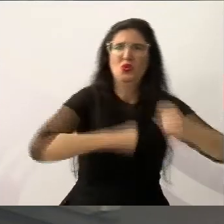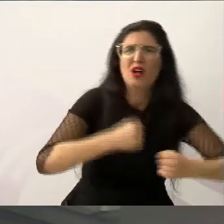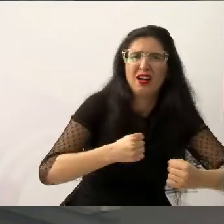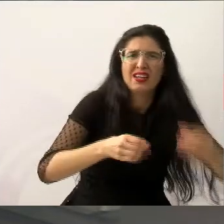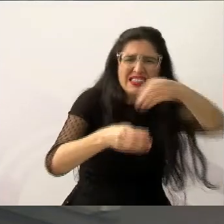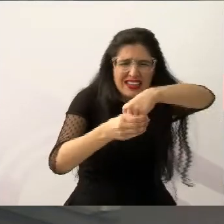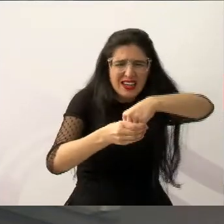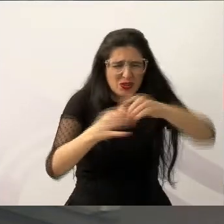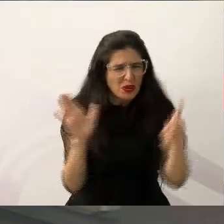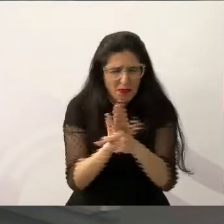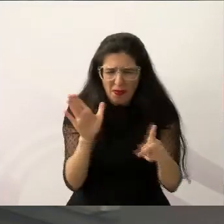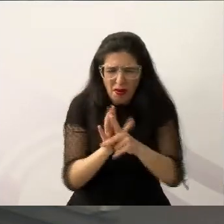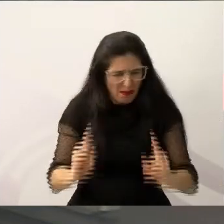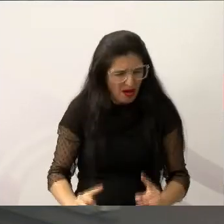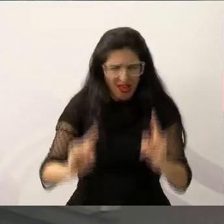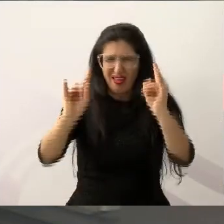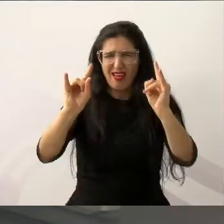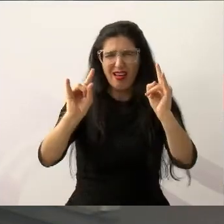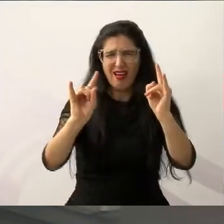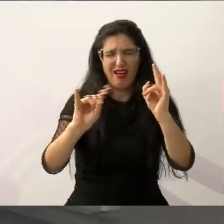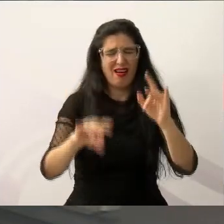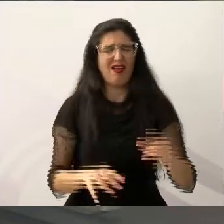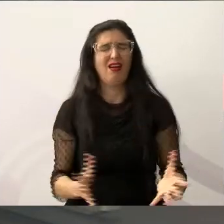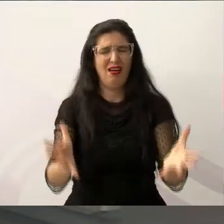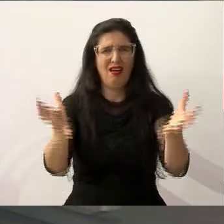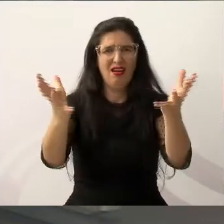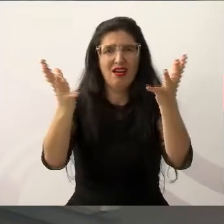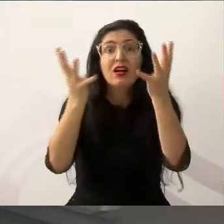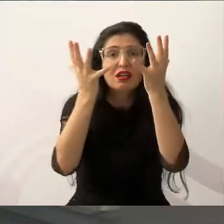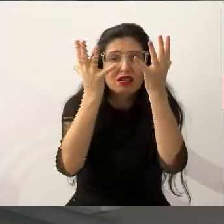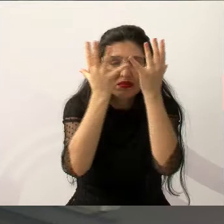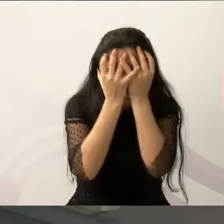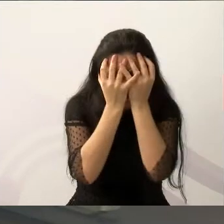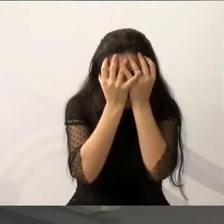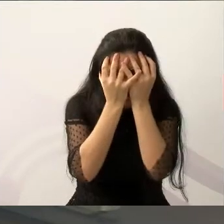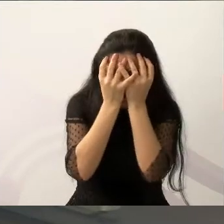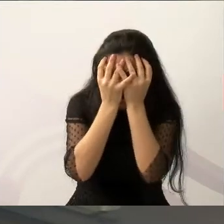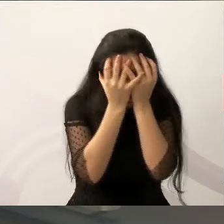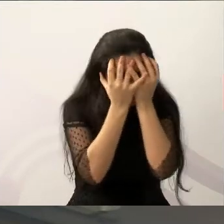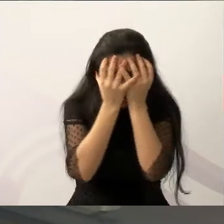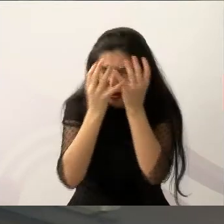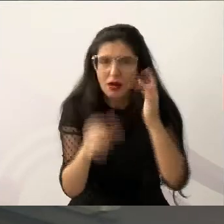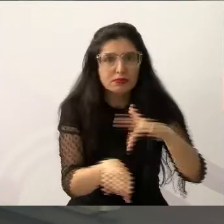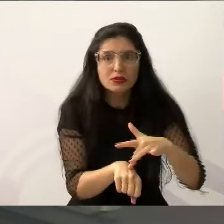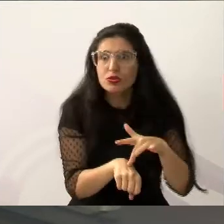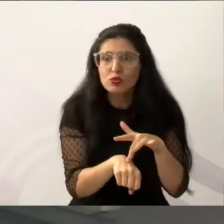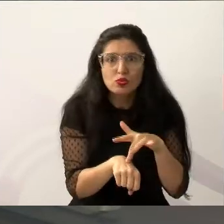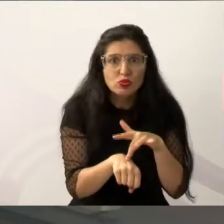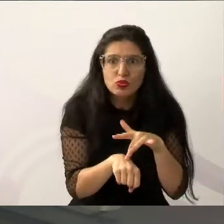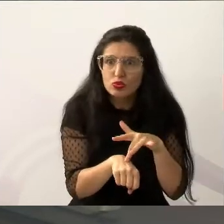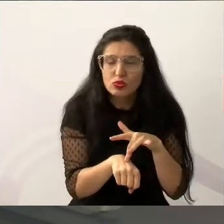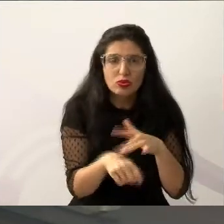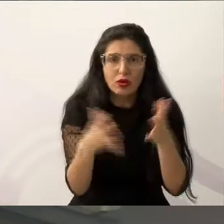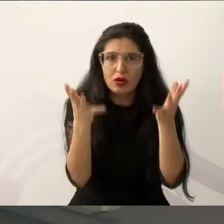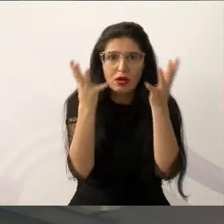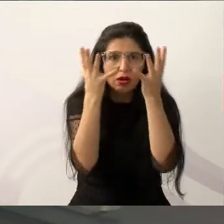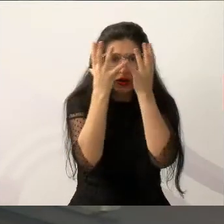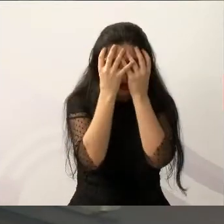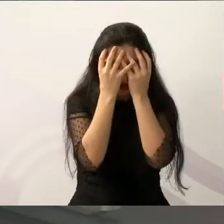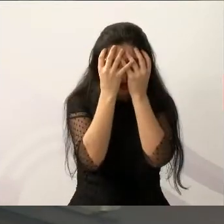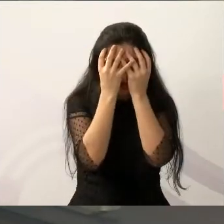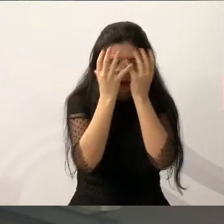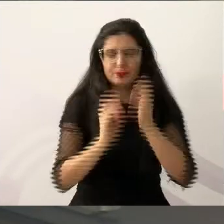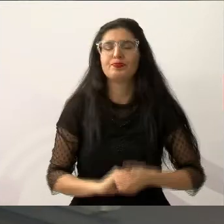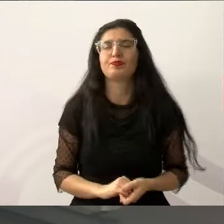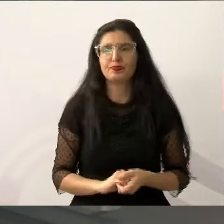esse? Nós estamos em Jacareí, estamos tomando os devidos cuidados. Temos 6